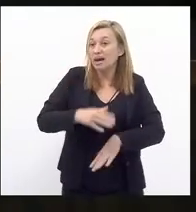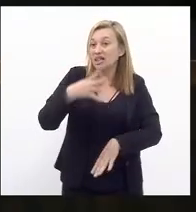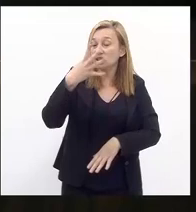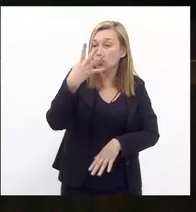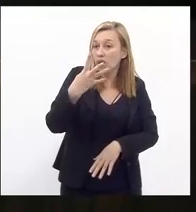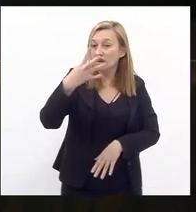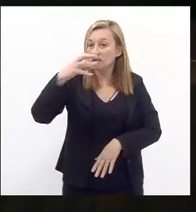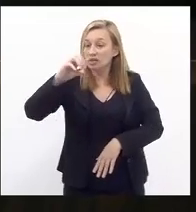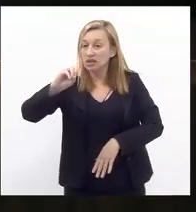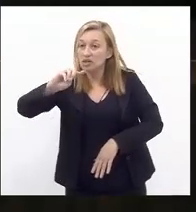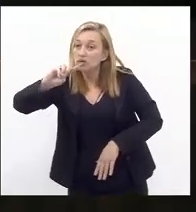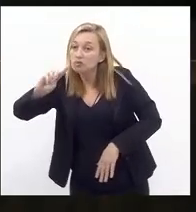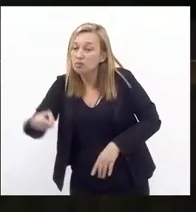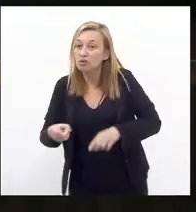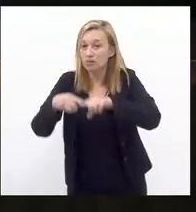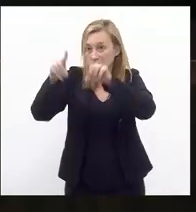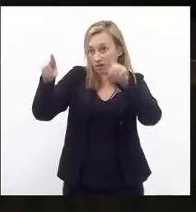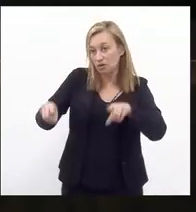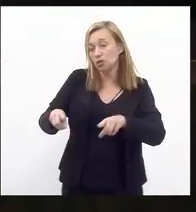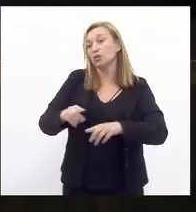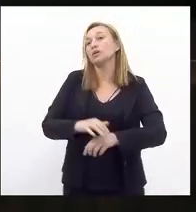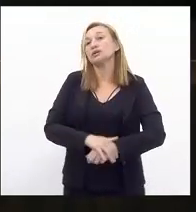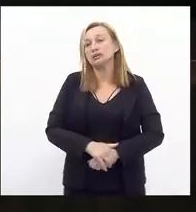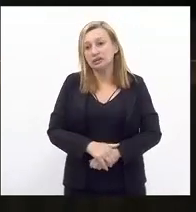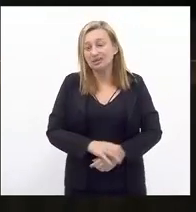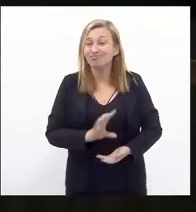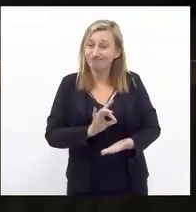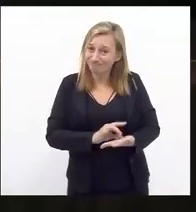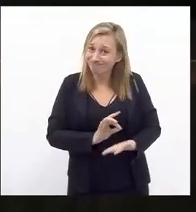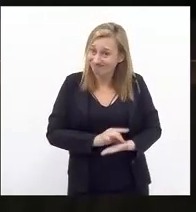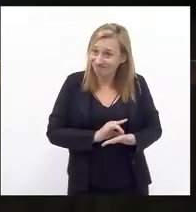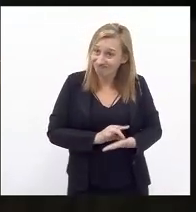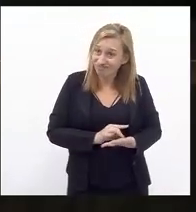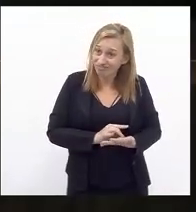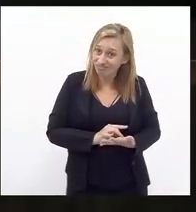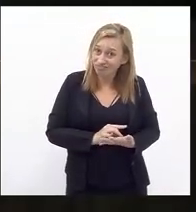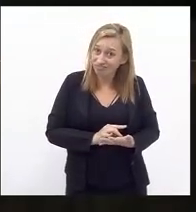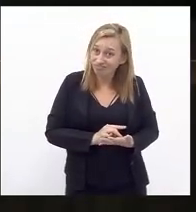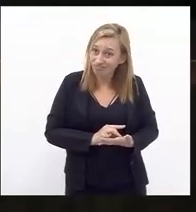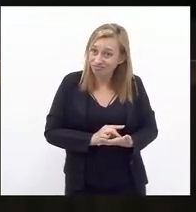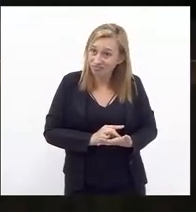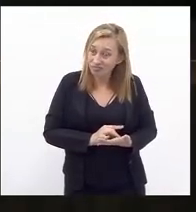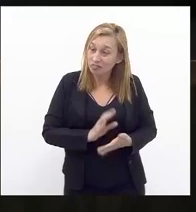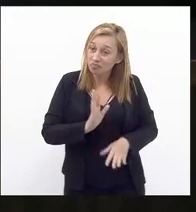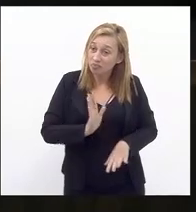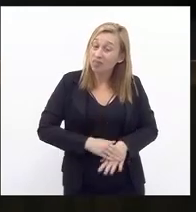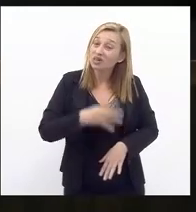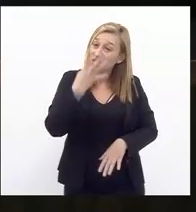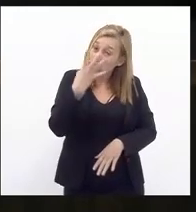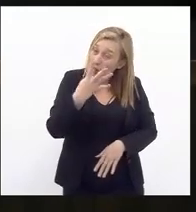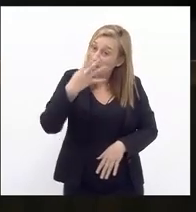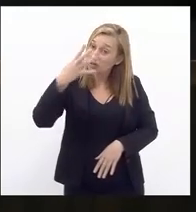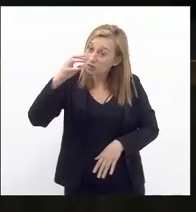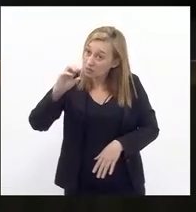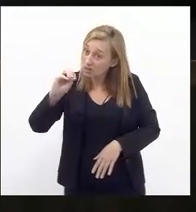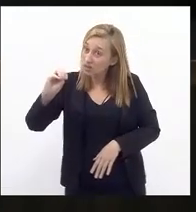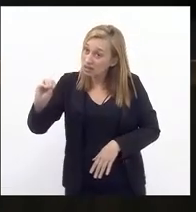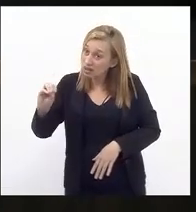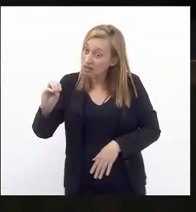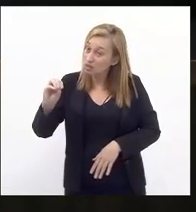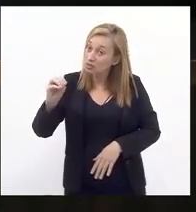de 400 mil servidores que a bem da verdade mais de